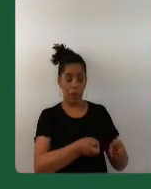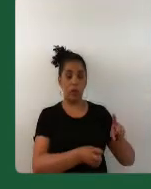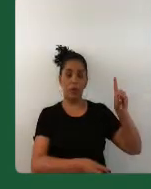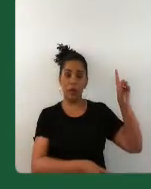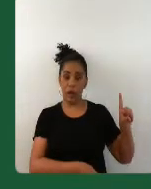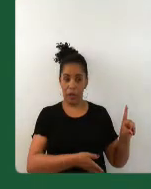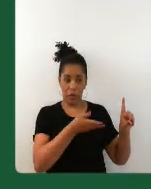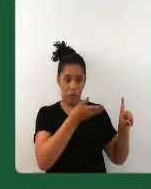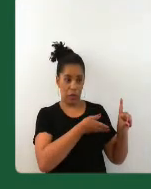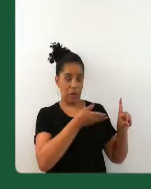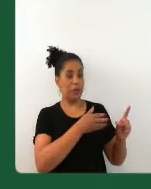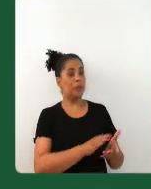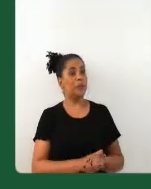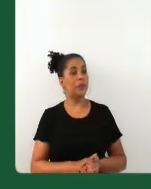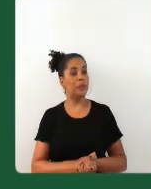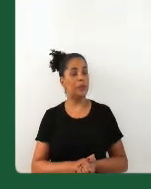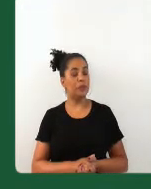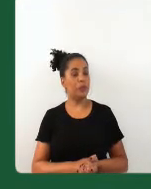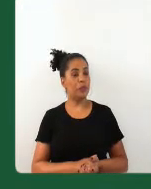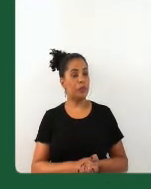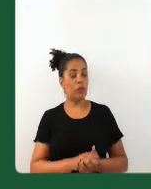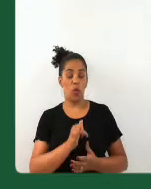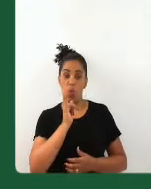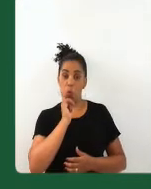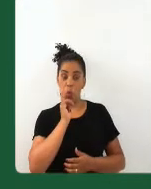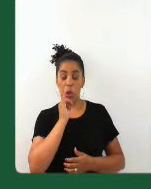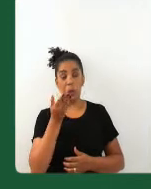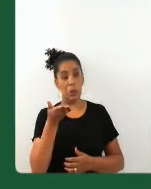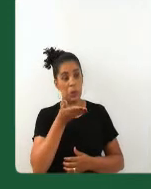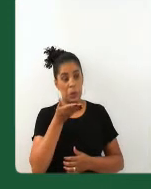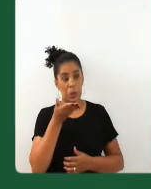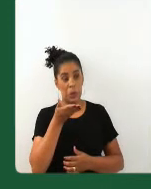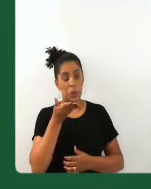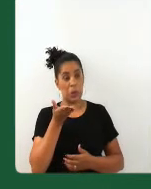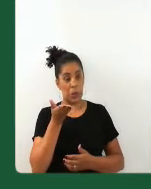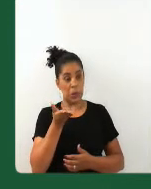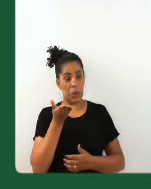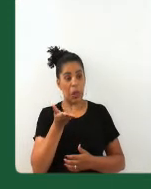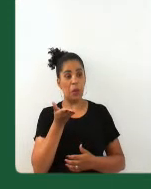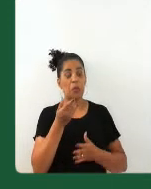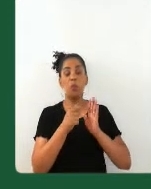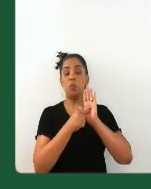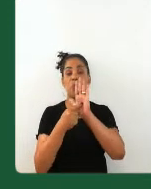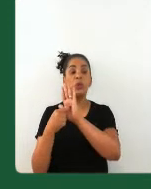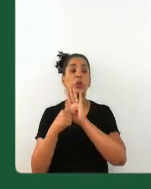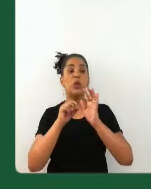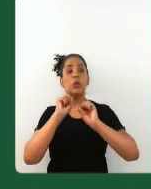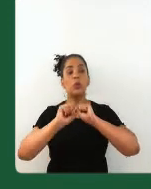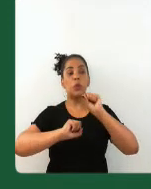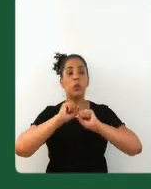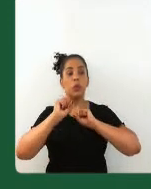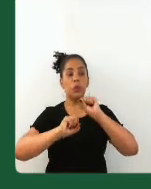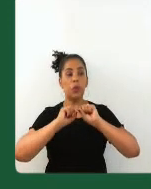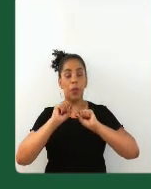à direita. Aqui um outro caso também demonstrando